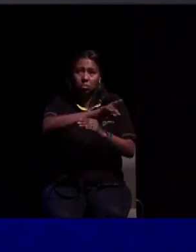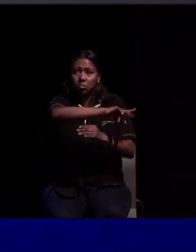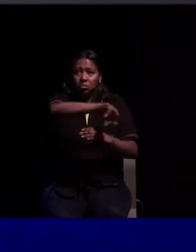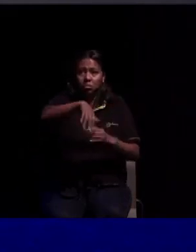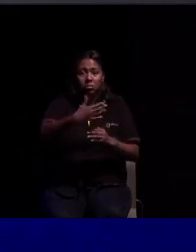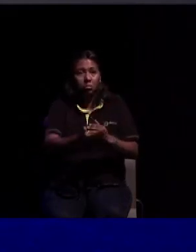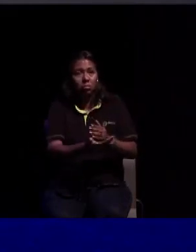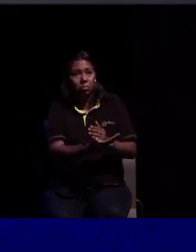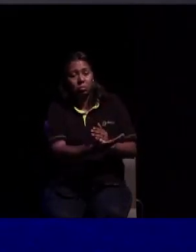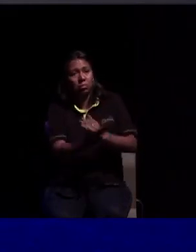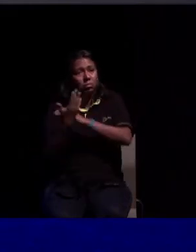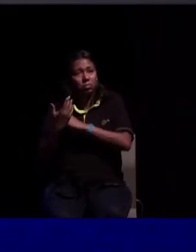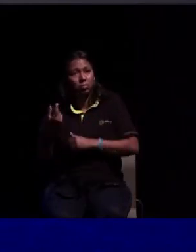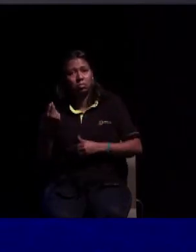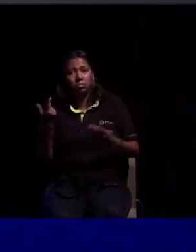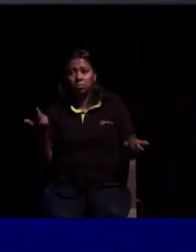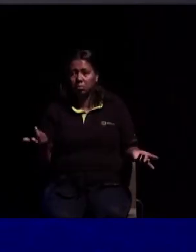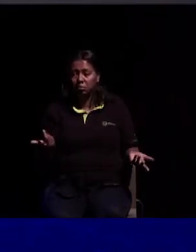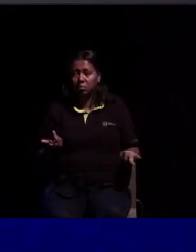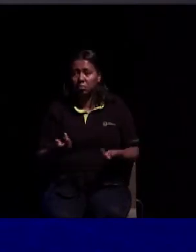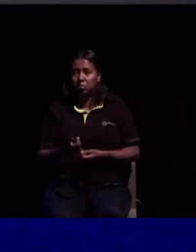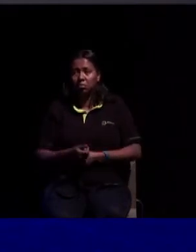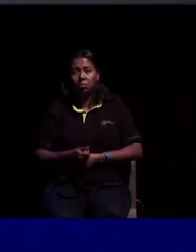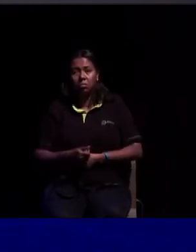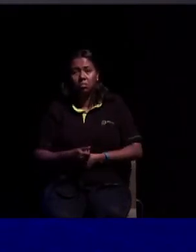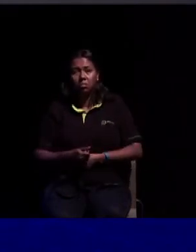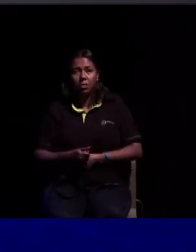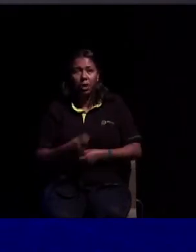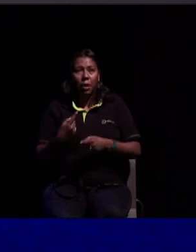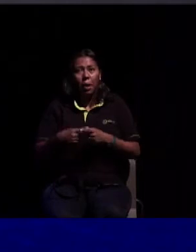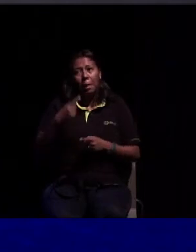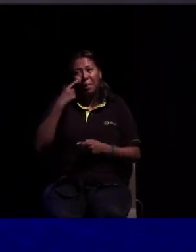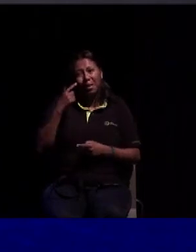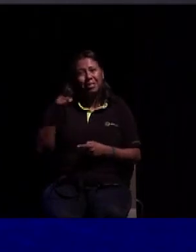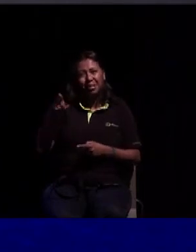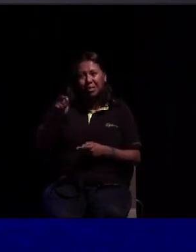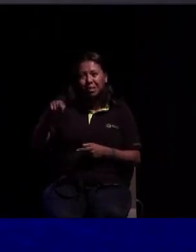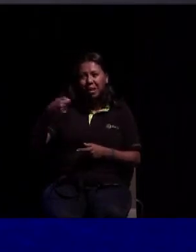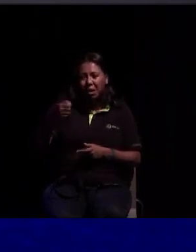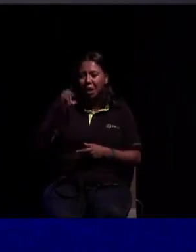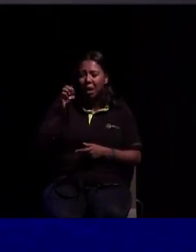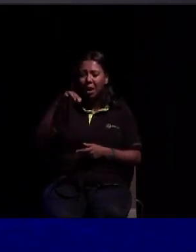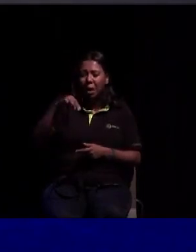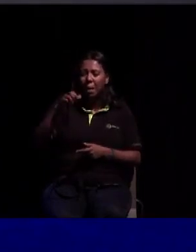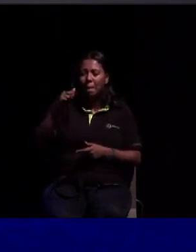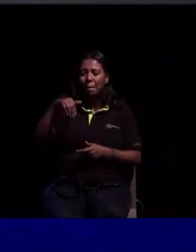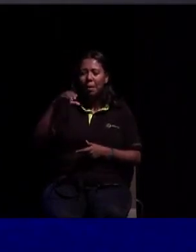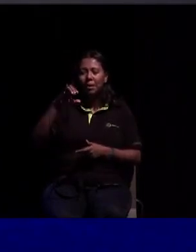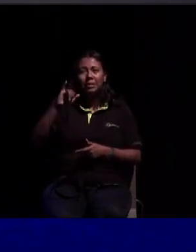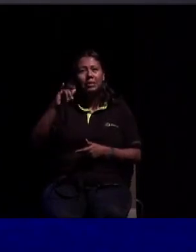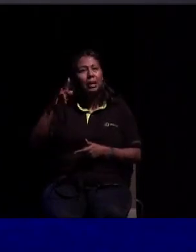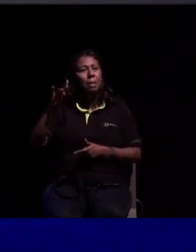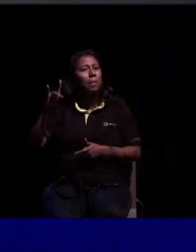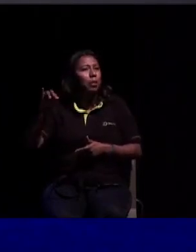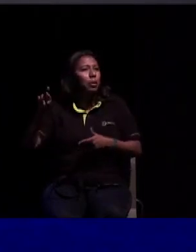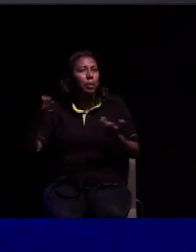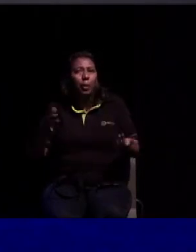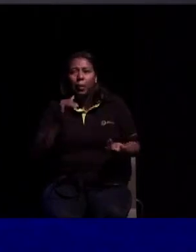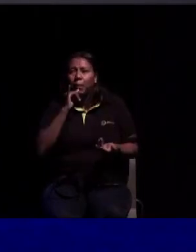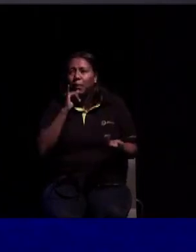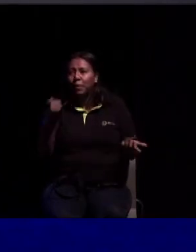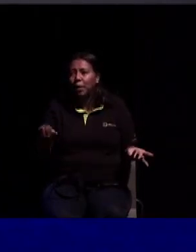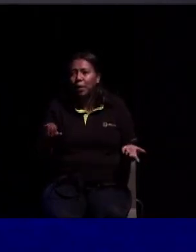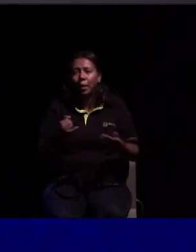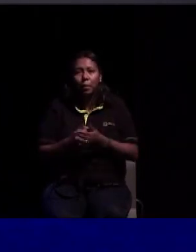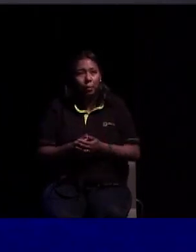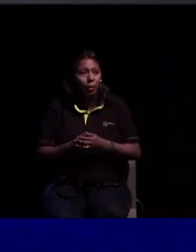onda de que é crítico, tirar onda que é emancipador, e dizer, olha, eu exploro igualmente mulher, homem, branco, preto, né? Gay ou